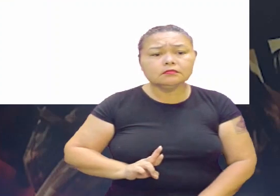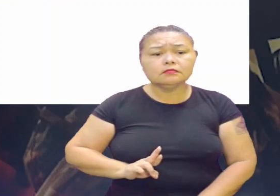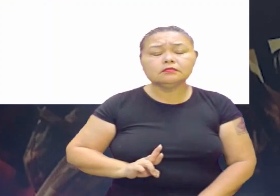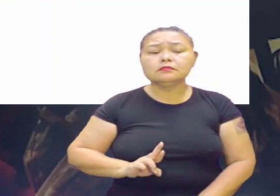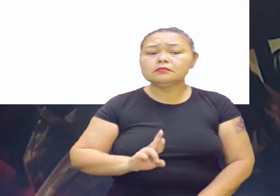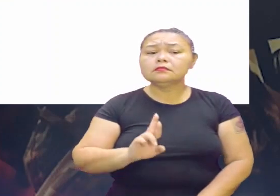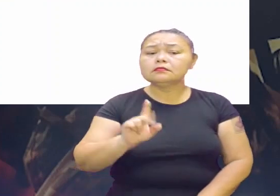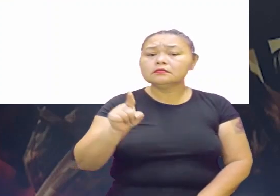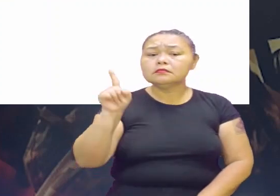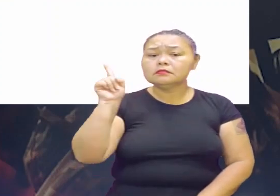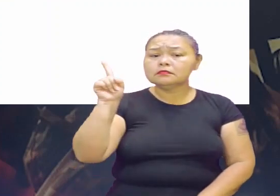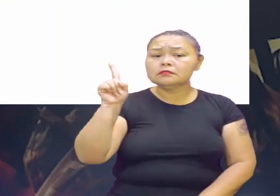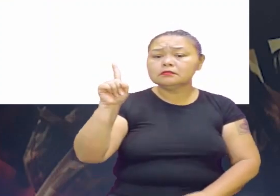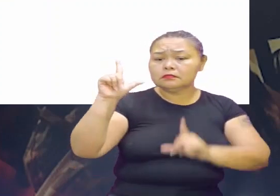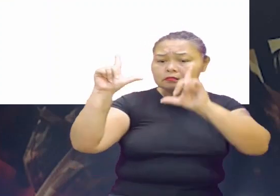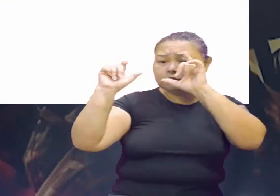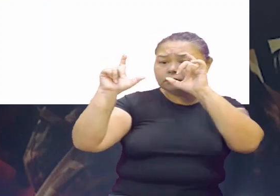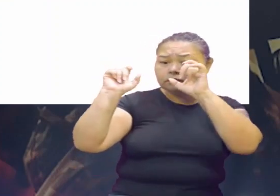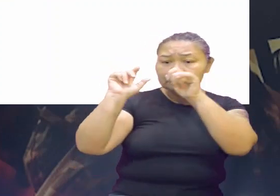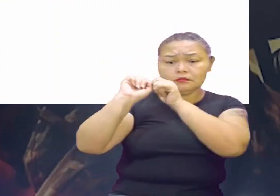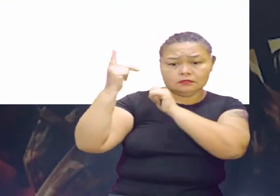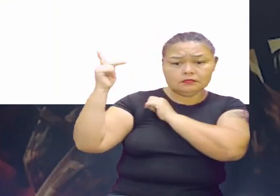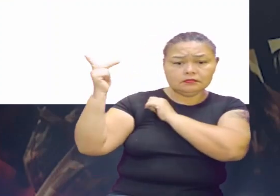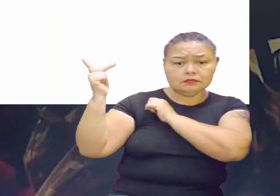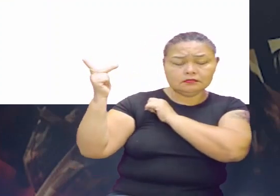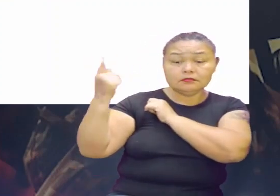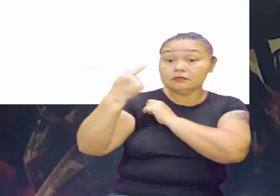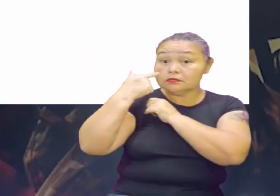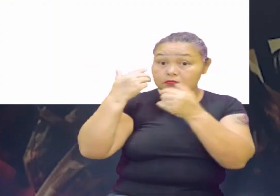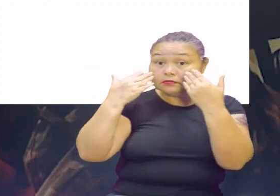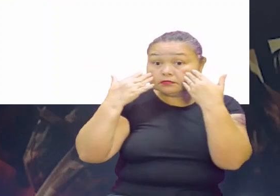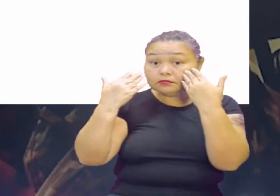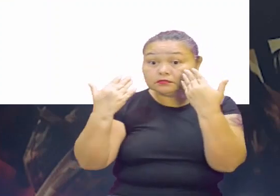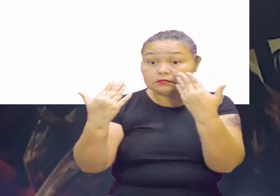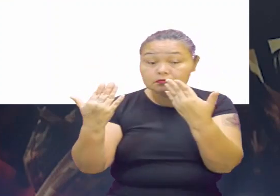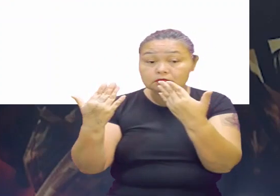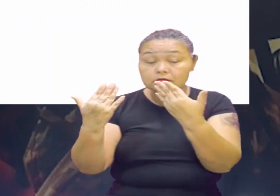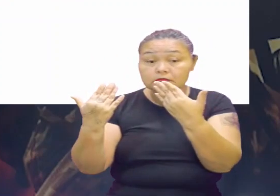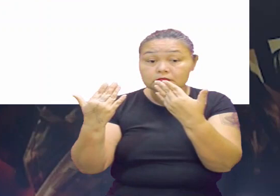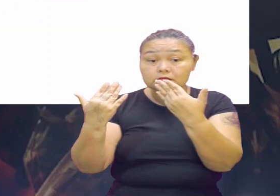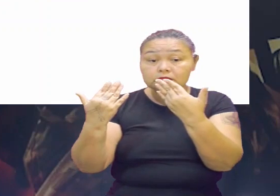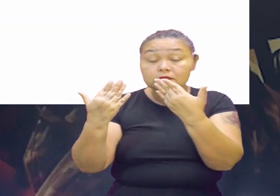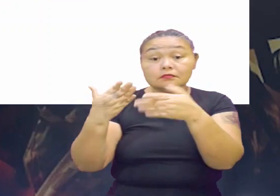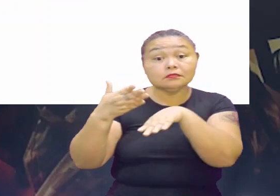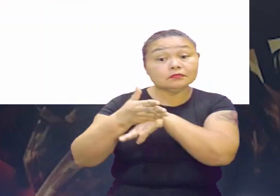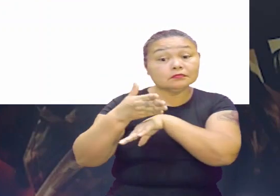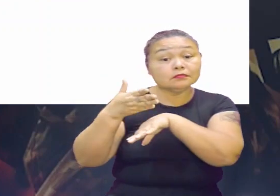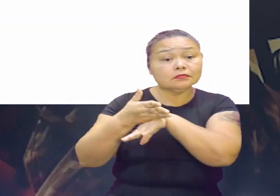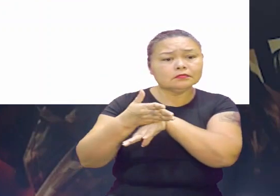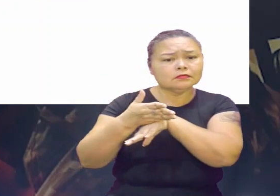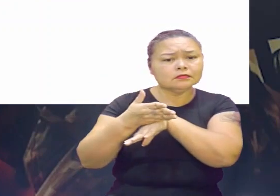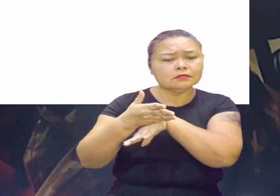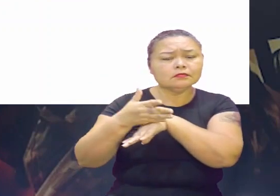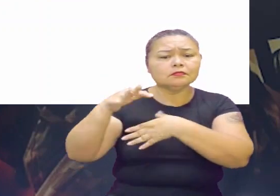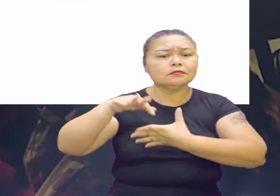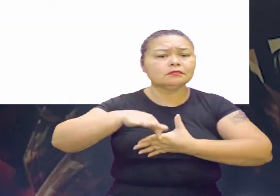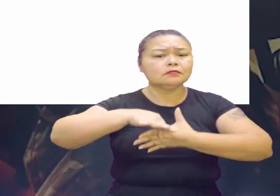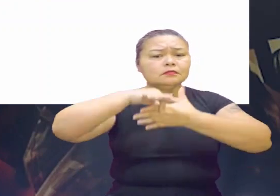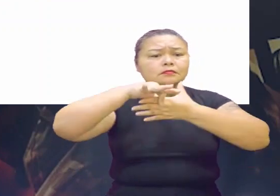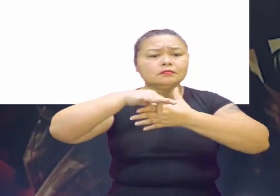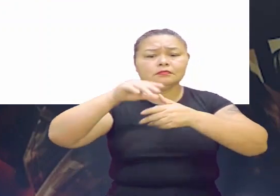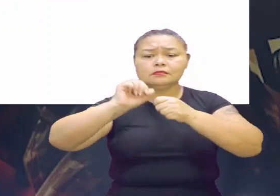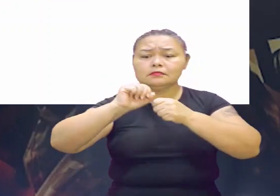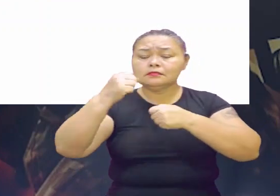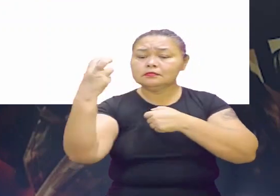Senhores, nessa foto que vocês estão vendo aqui, ele participou liderando o